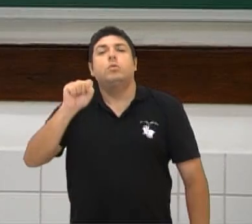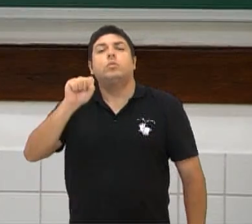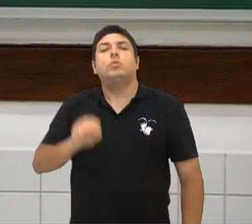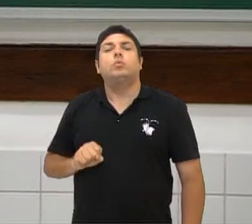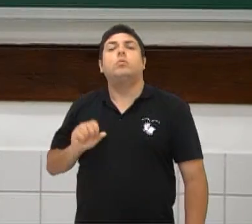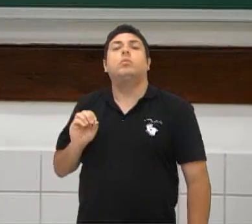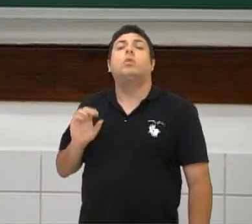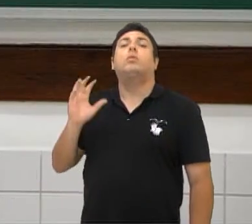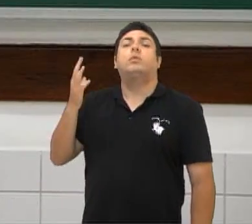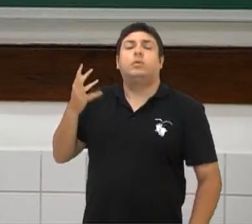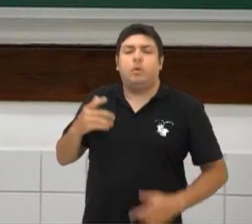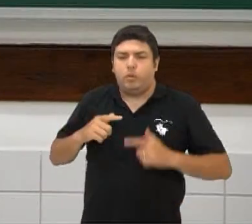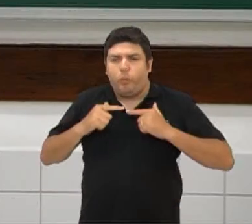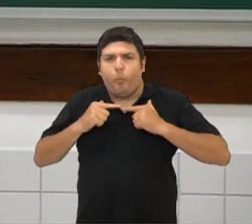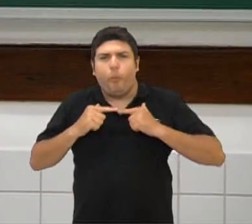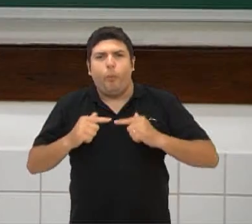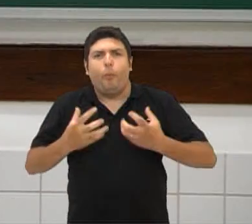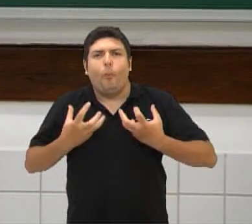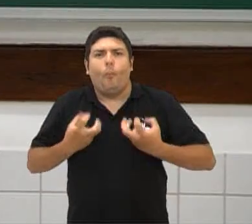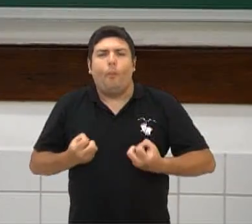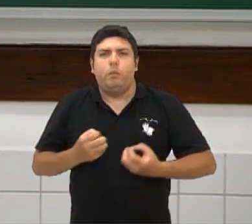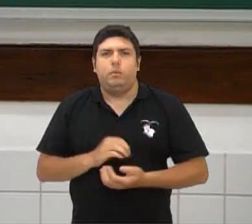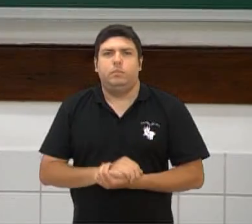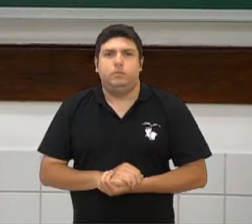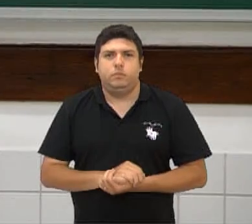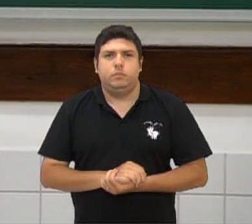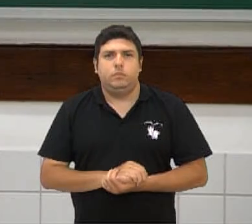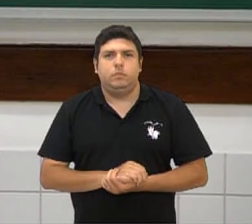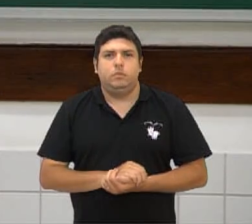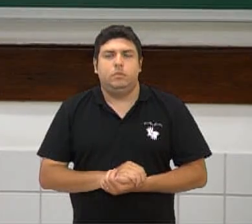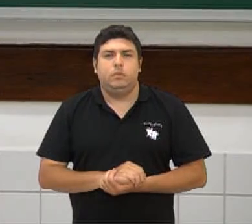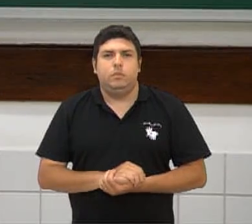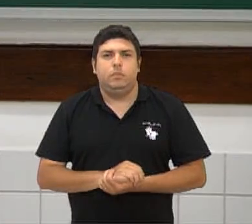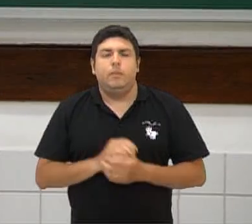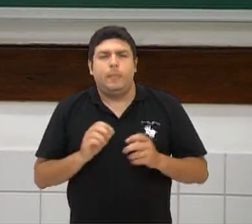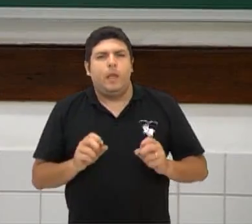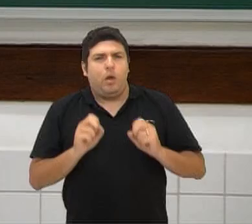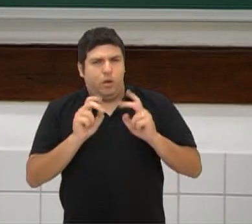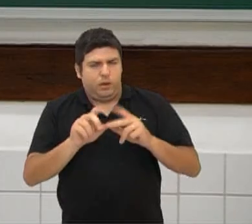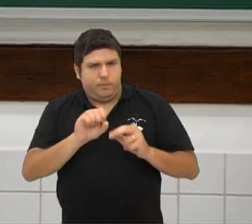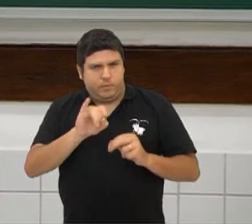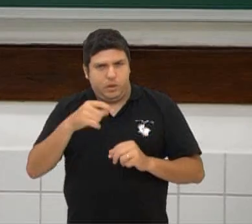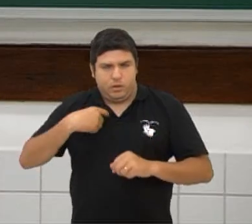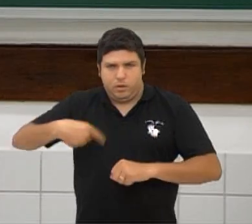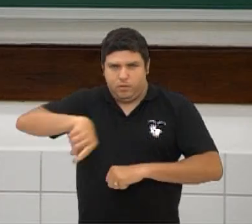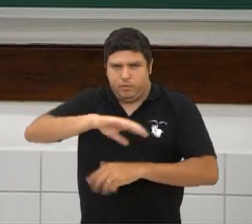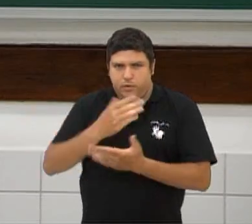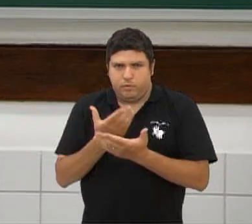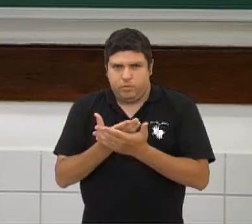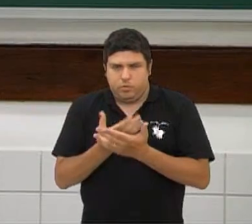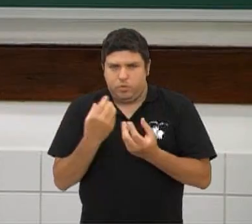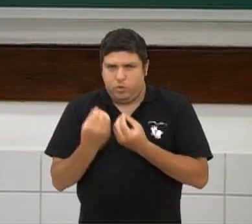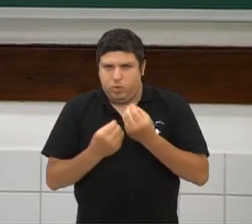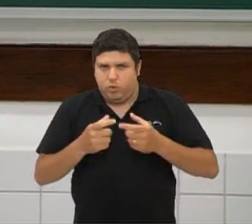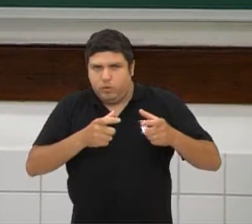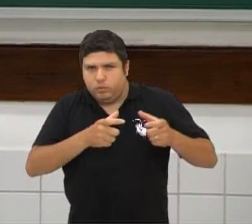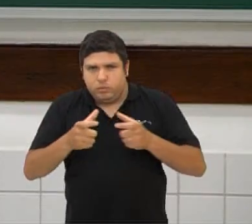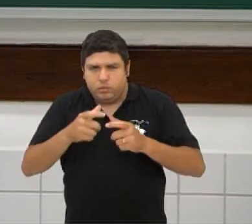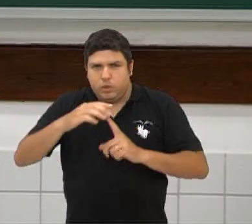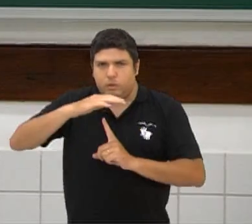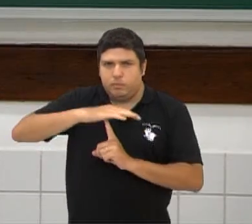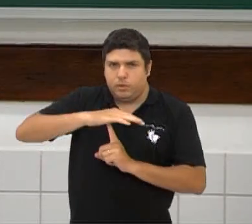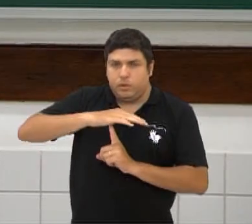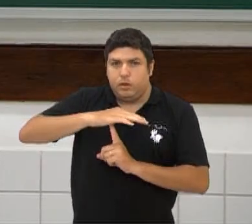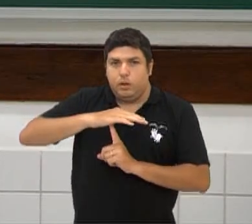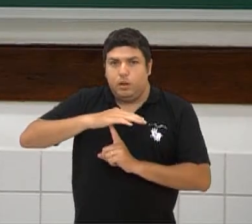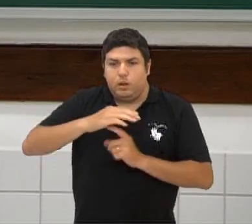por exemplo, está numa região que tem muitos desertos, se a gente for ver a nossa faixa, a nossa linha de localização ali. Por que a gente não é um